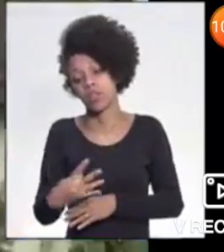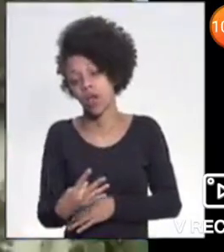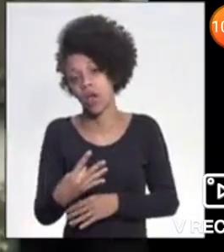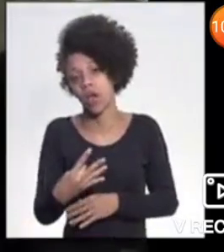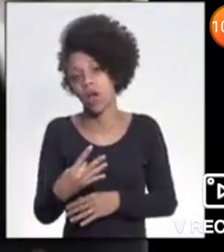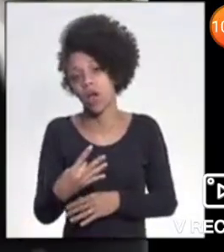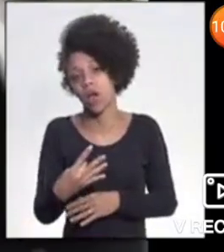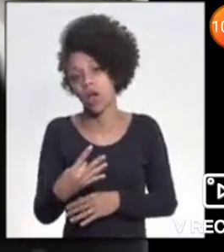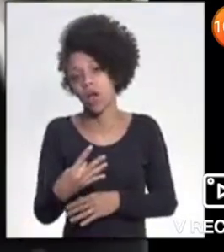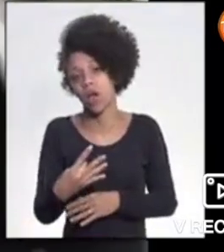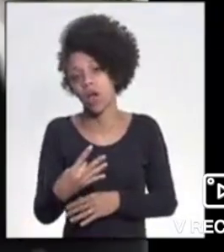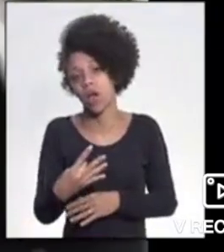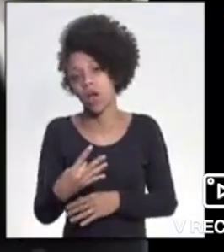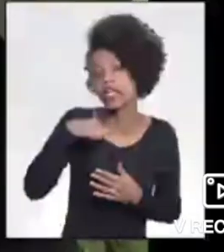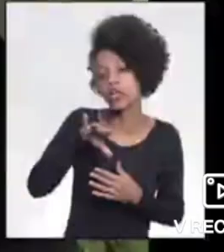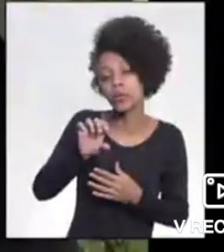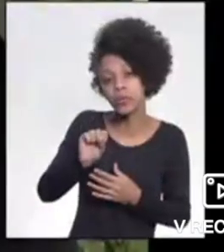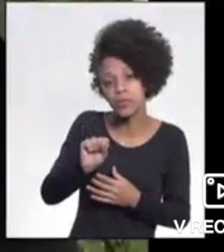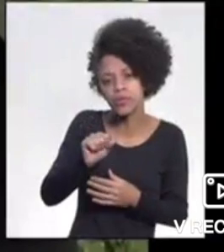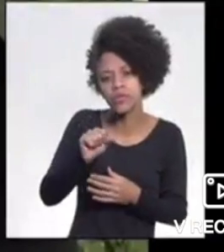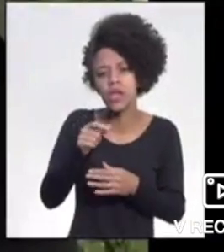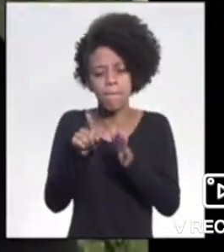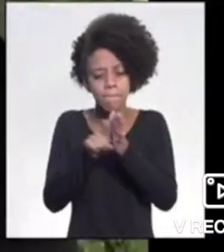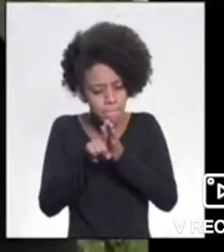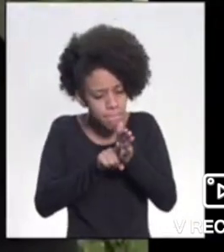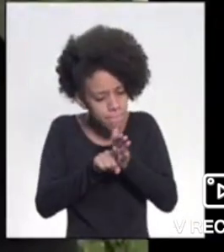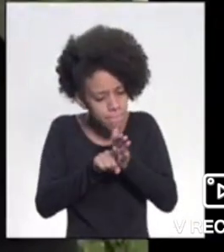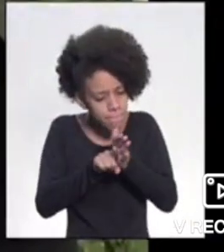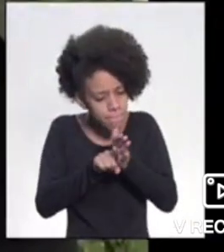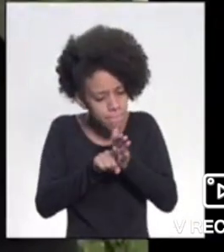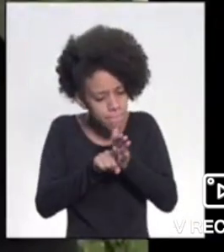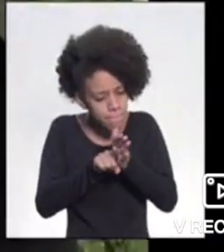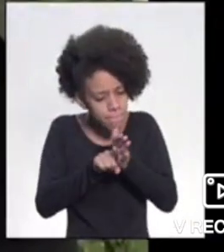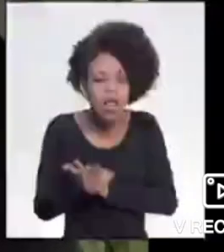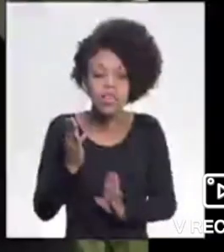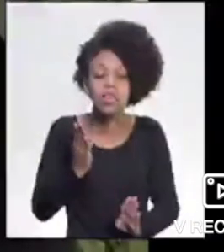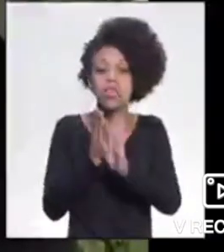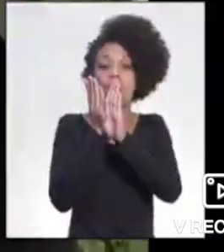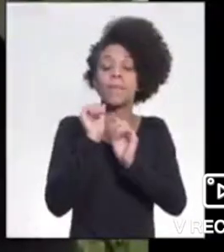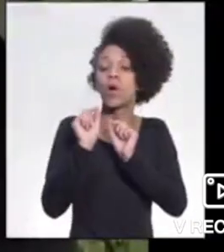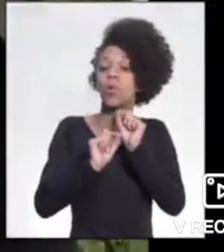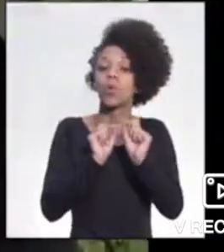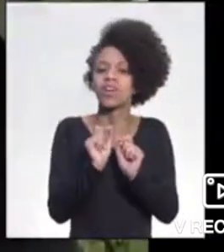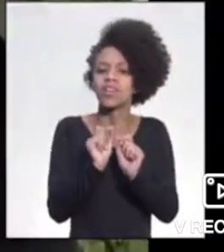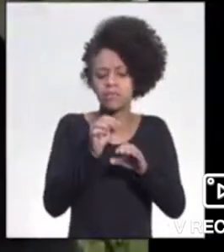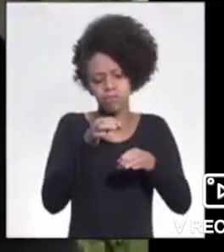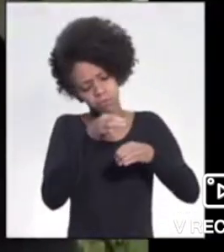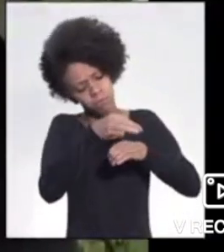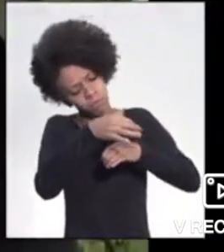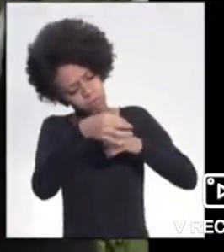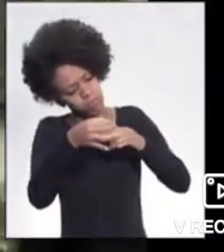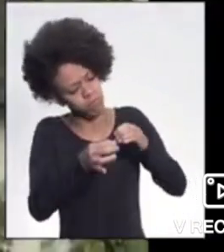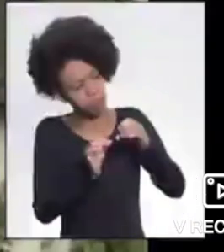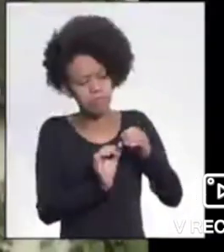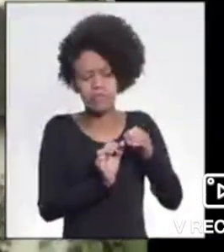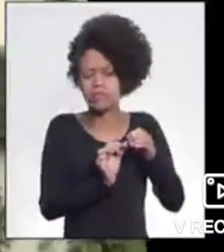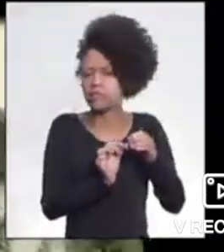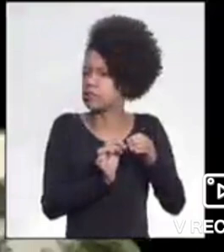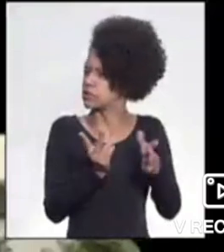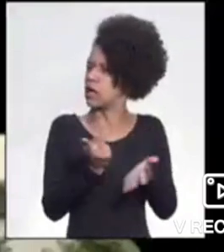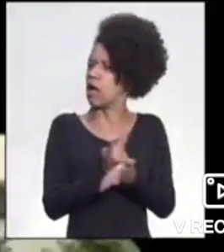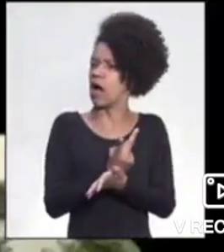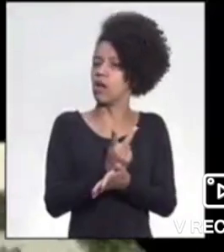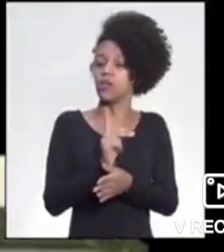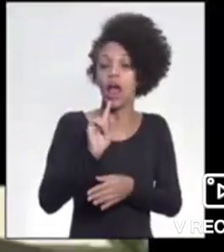dinamarquês Niels Bohr. Ao investigar as propriedades físicas dos metais, Bohr encontrou uma série de inconsistências no modelo atômico de Thomson. 2